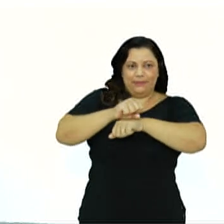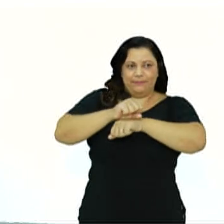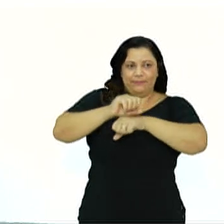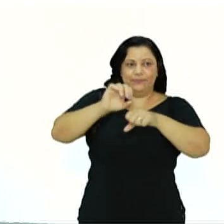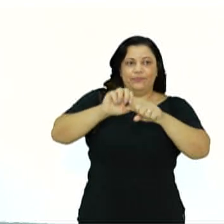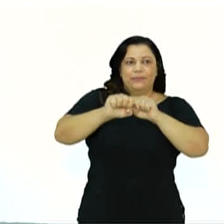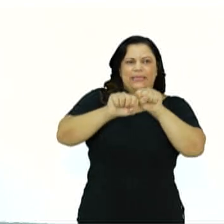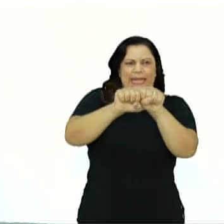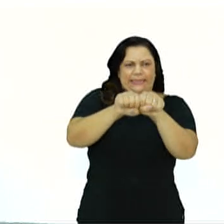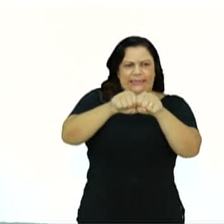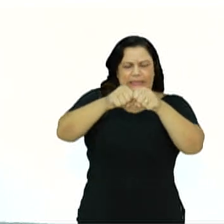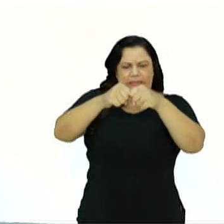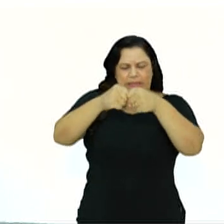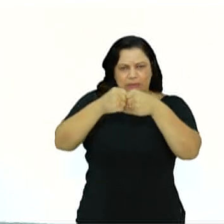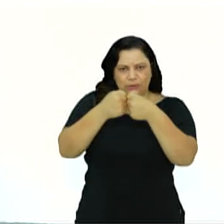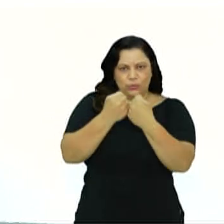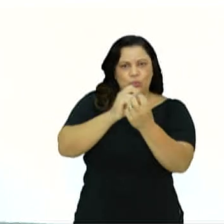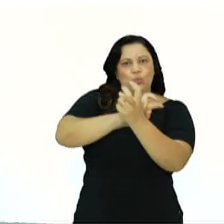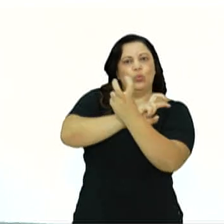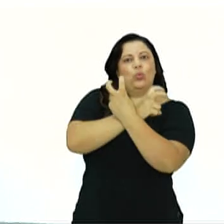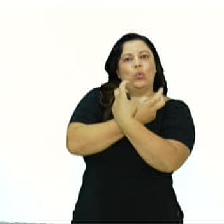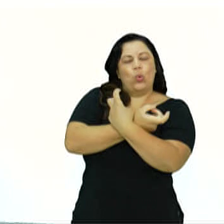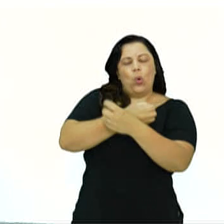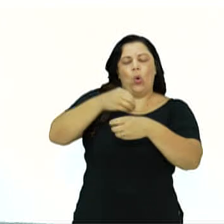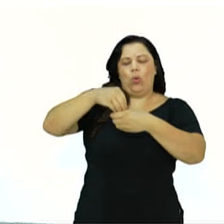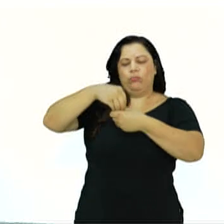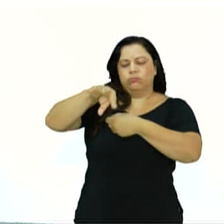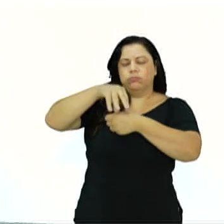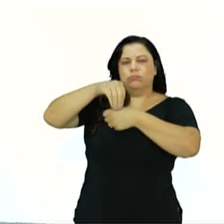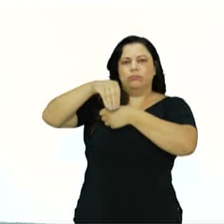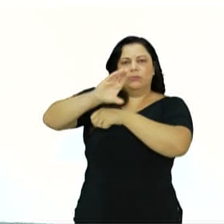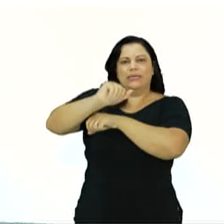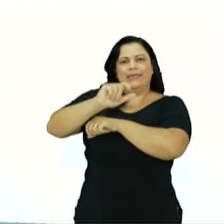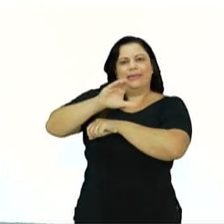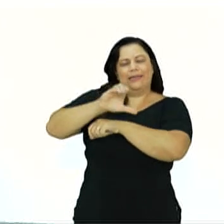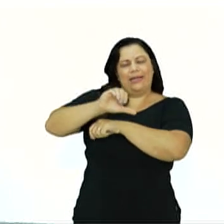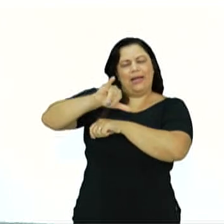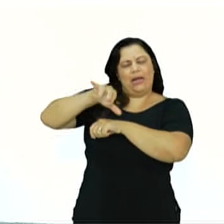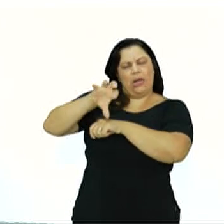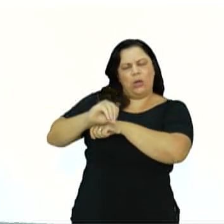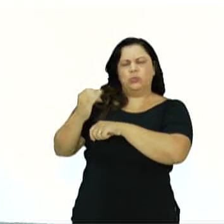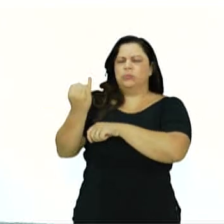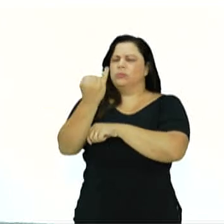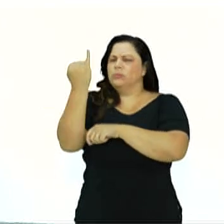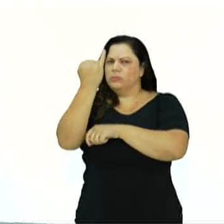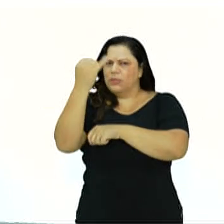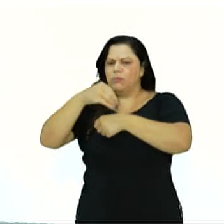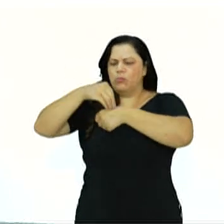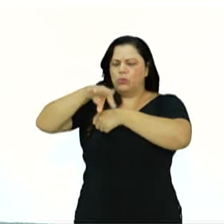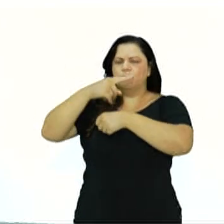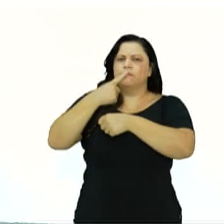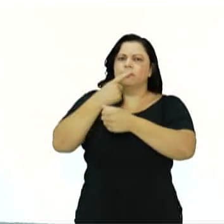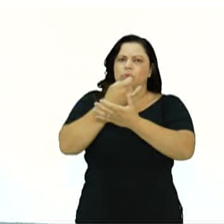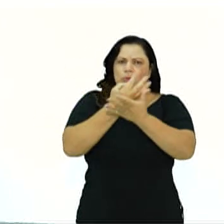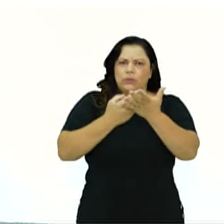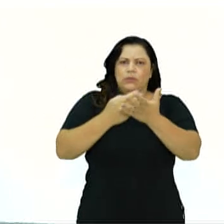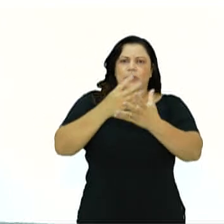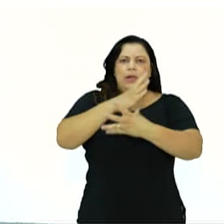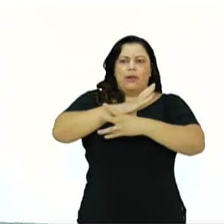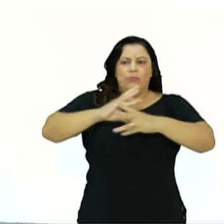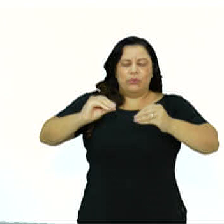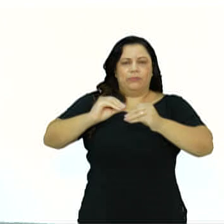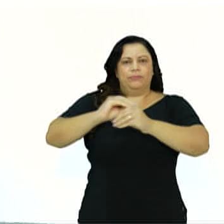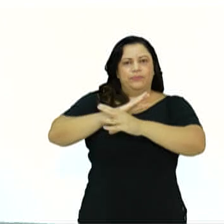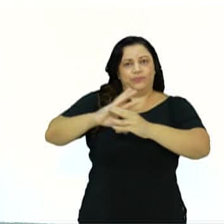né, a matriz óssea, ele vai retirar cálcio, vai jogar no sangue, né? Então ele tem uma importância bem fundamental. Ele não é um destruidor, né? A gente não